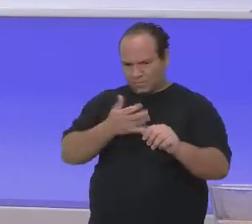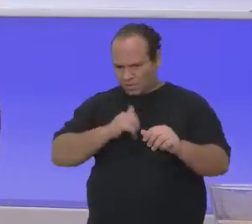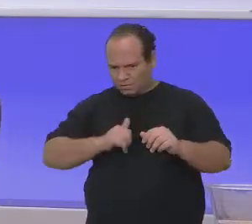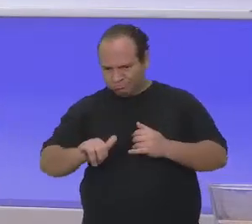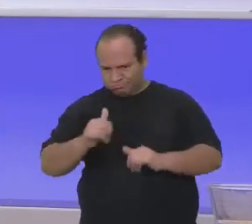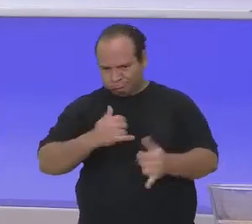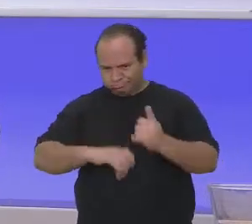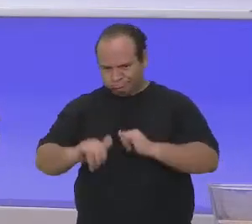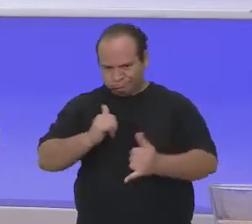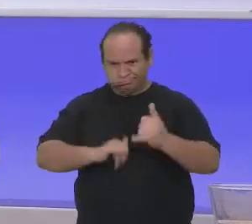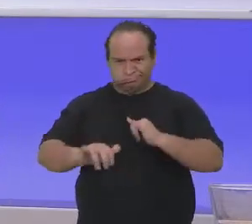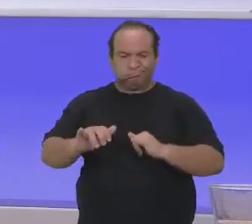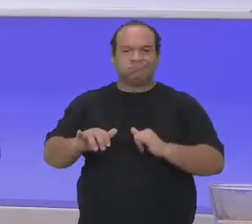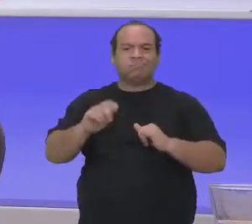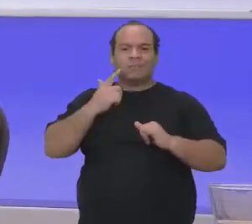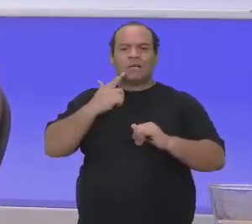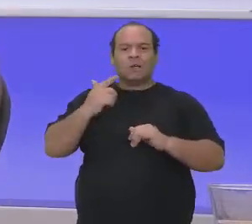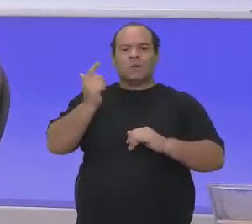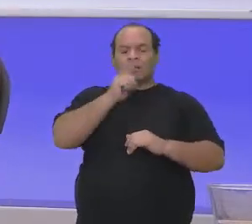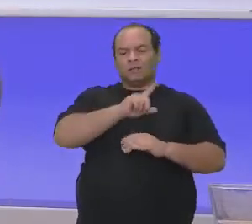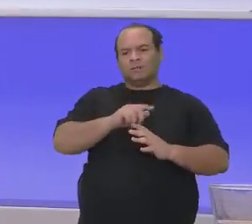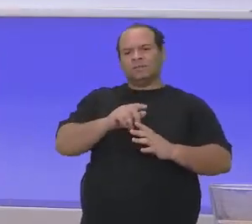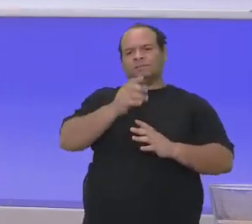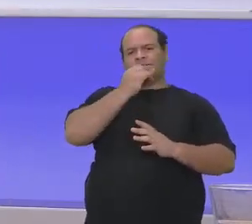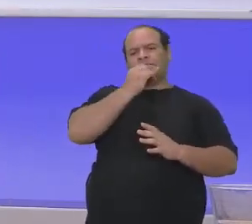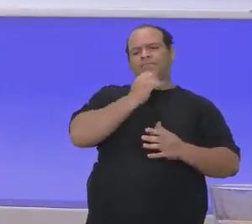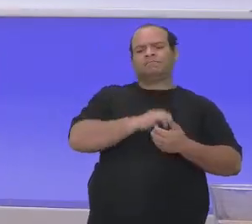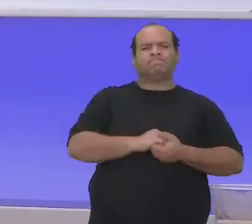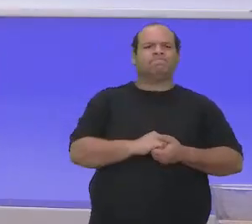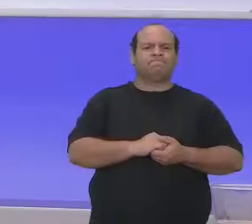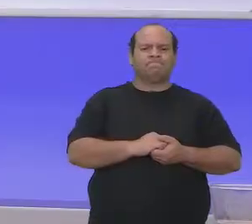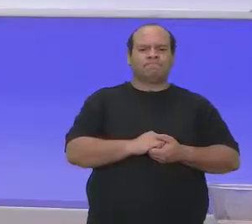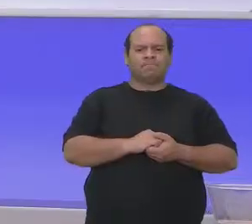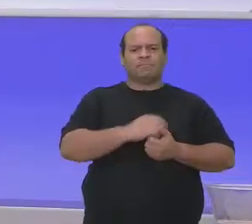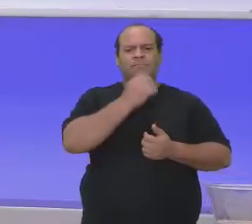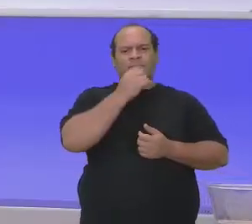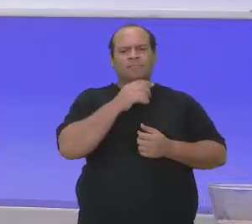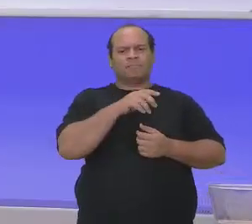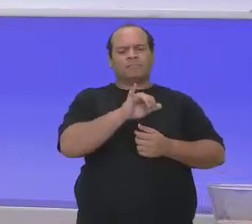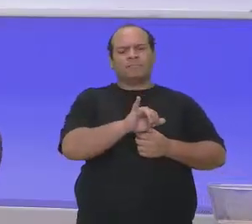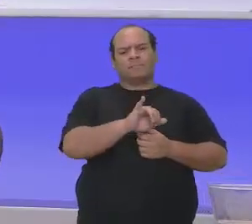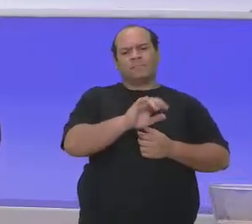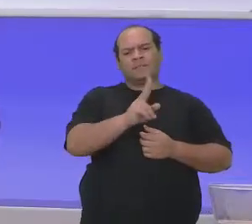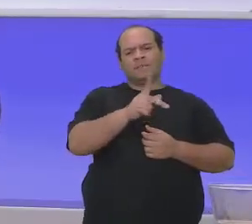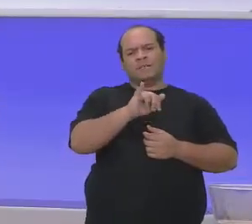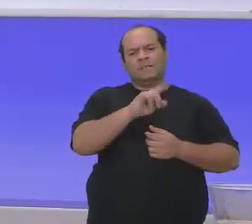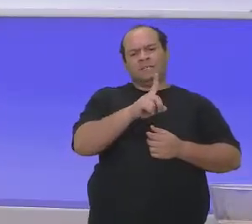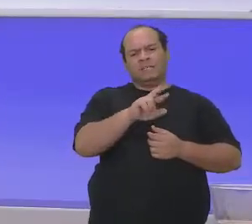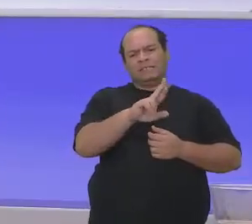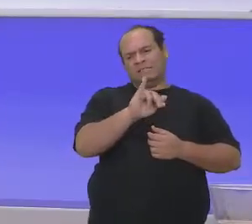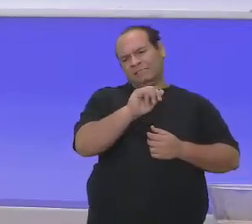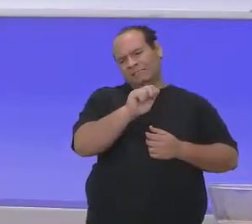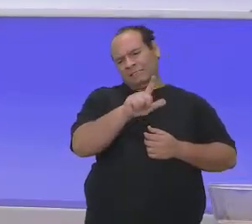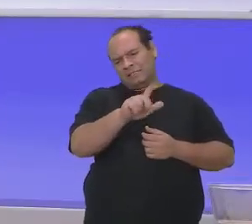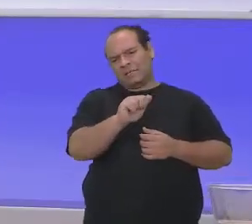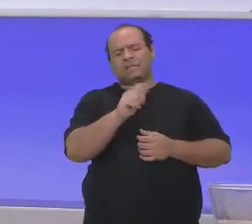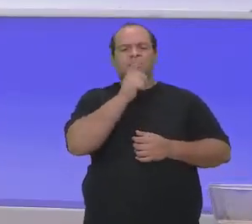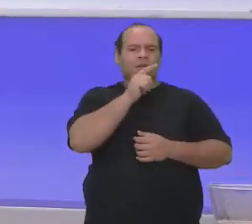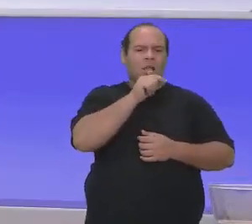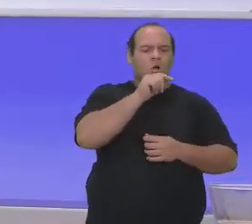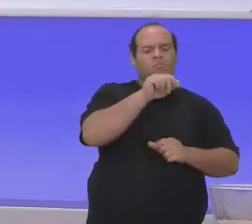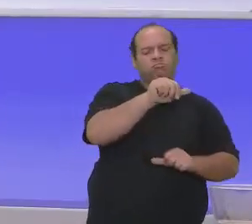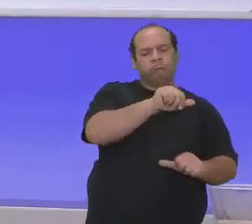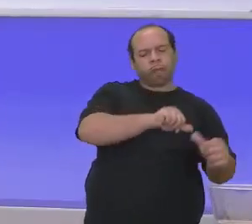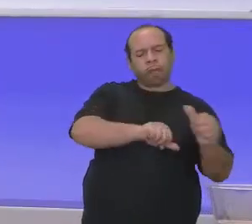energia através de algo. Então, eu tenho uma energia hídrica, por exemplo. Eu transformo o movimento da água em